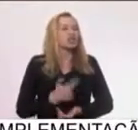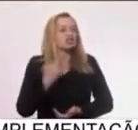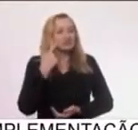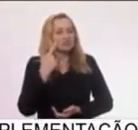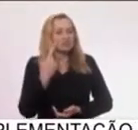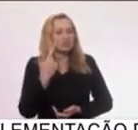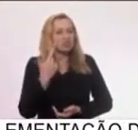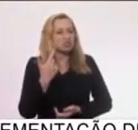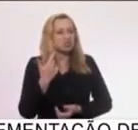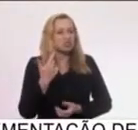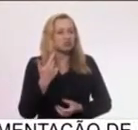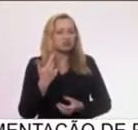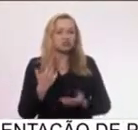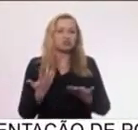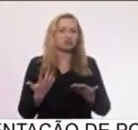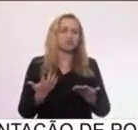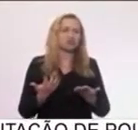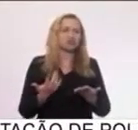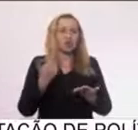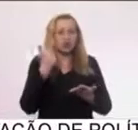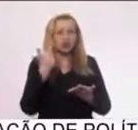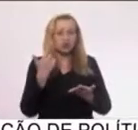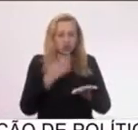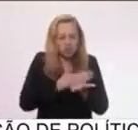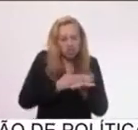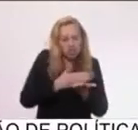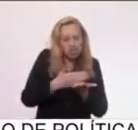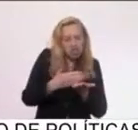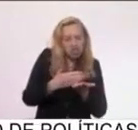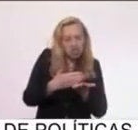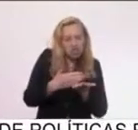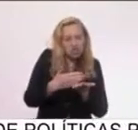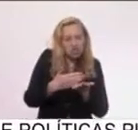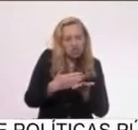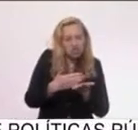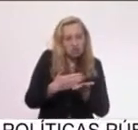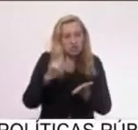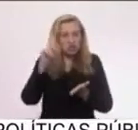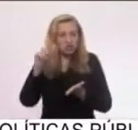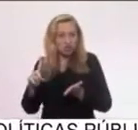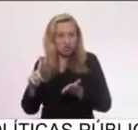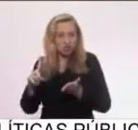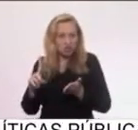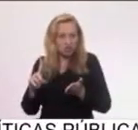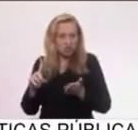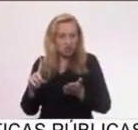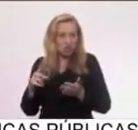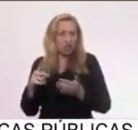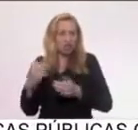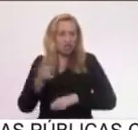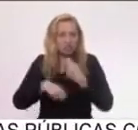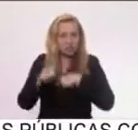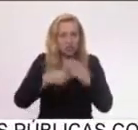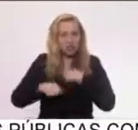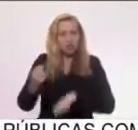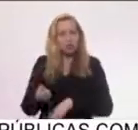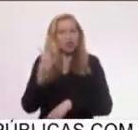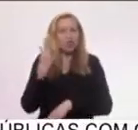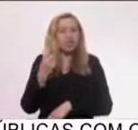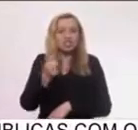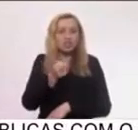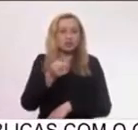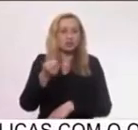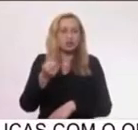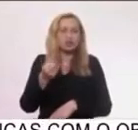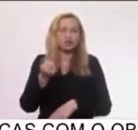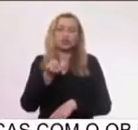aparelhada politicamente. Nós vimos no início da gestão desse desprefeito, Marcelo Crivella, que por